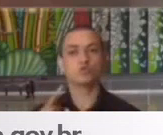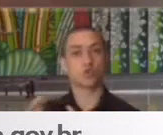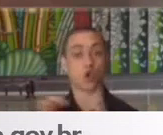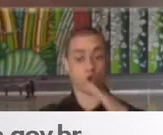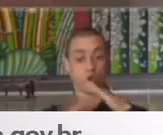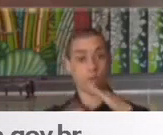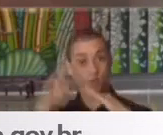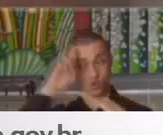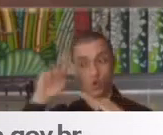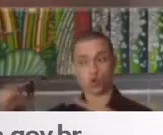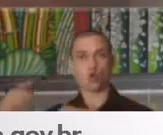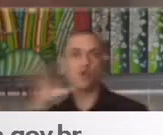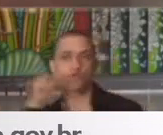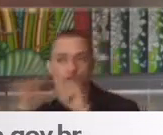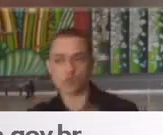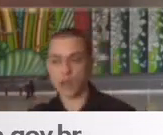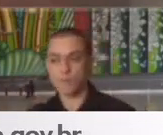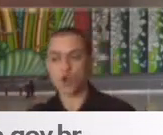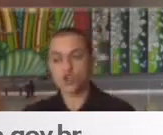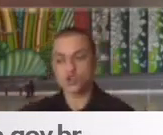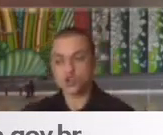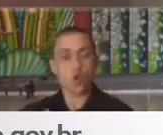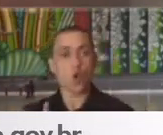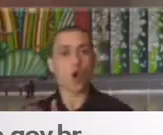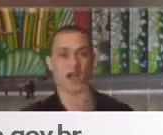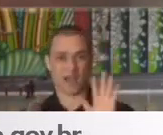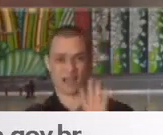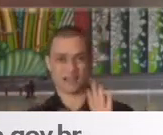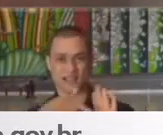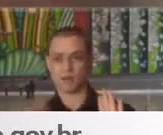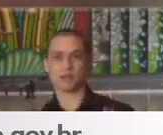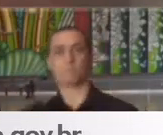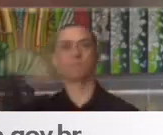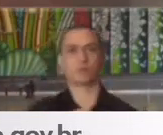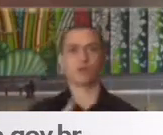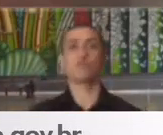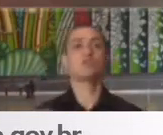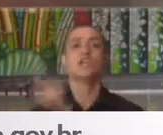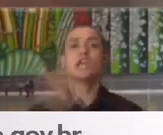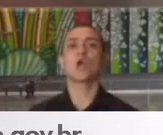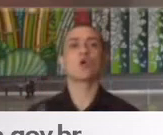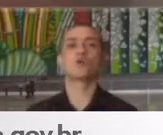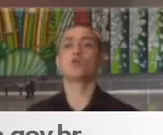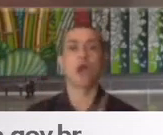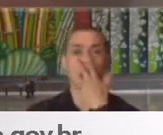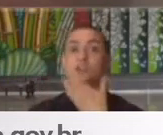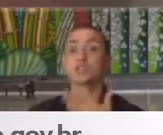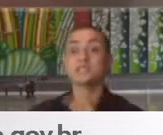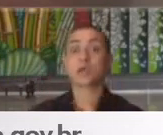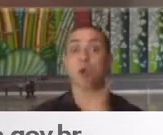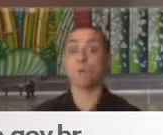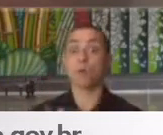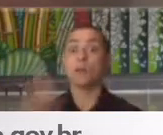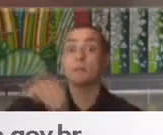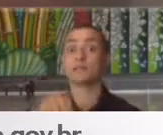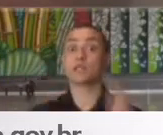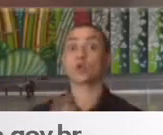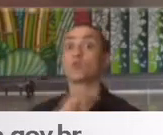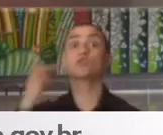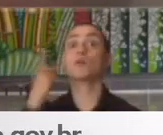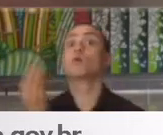fechados acima das leis trabalhistas. Como governador, avalie a medida e quais seriam seus impactos na economia de São Paulo?